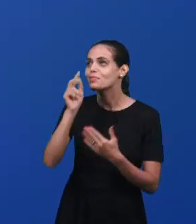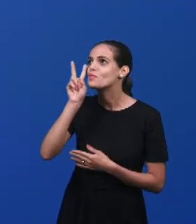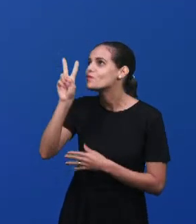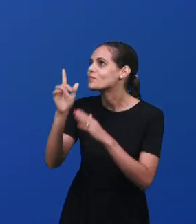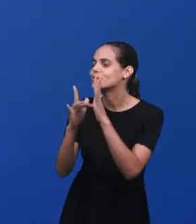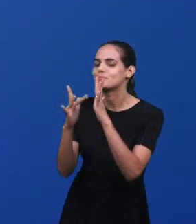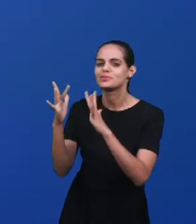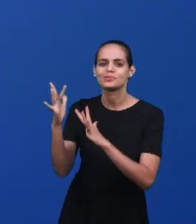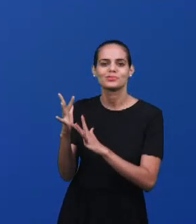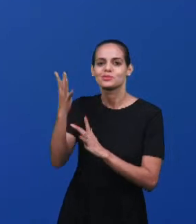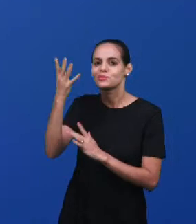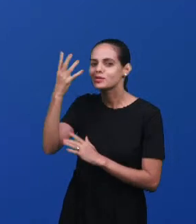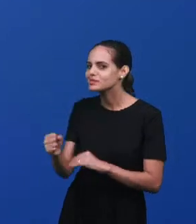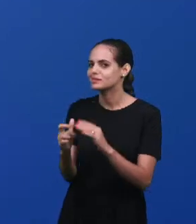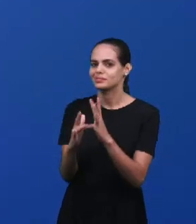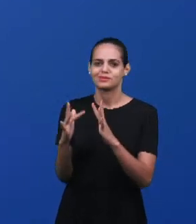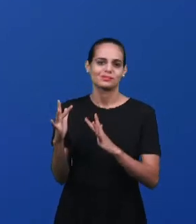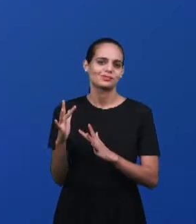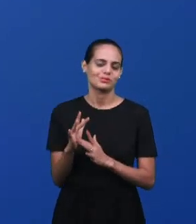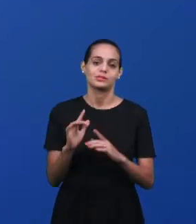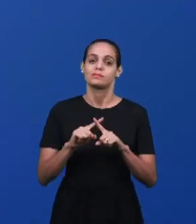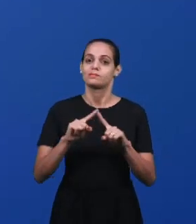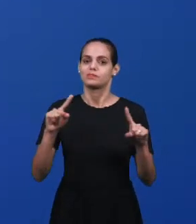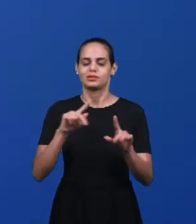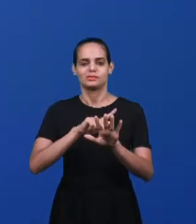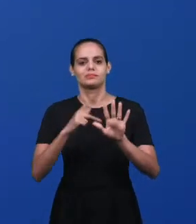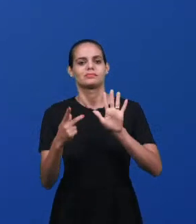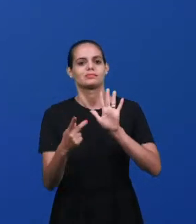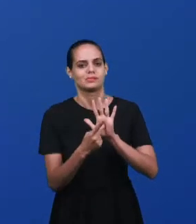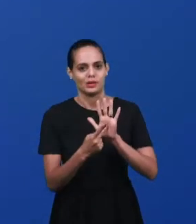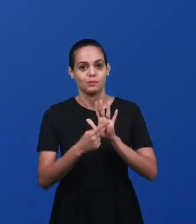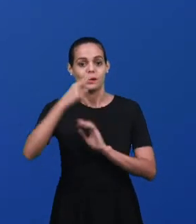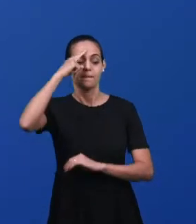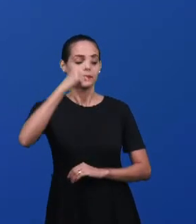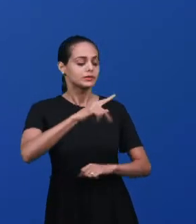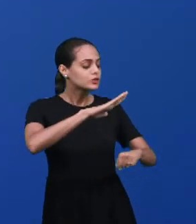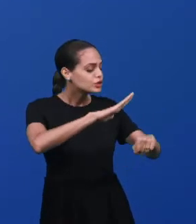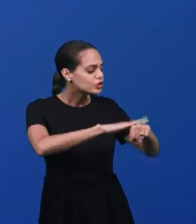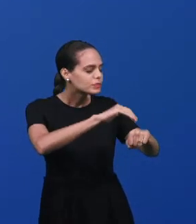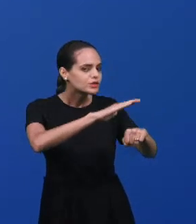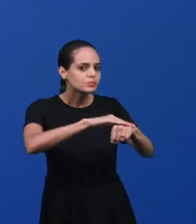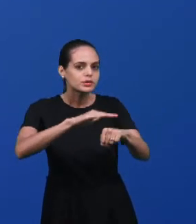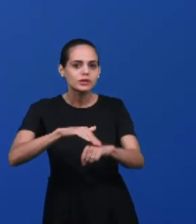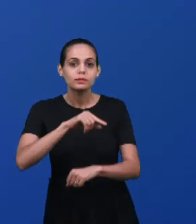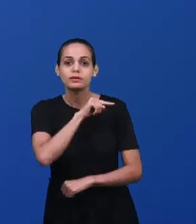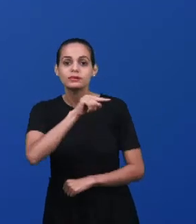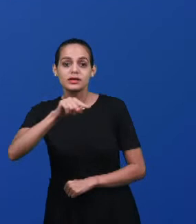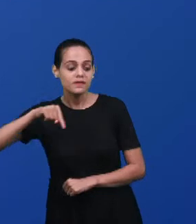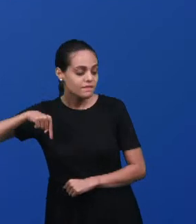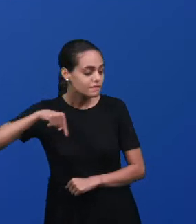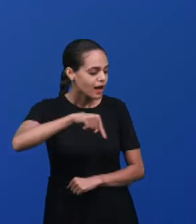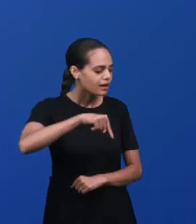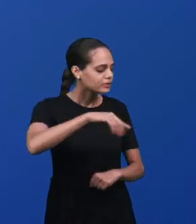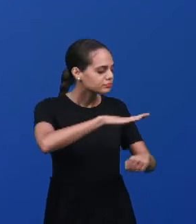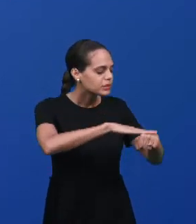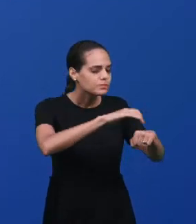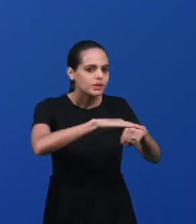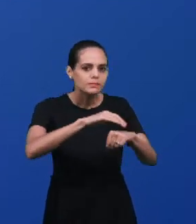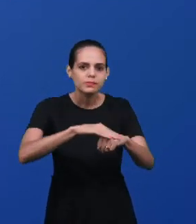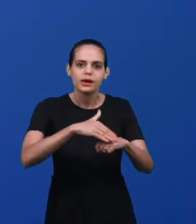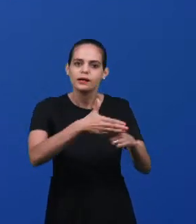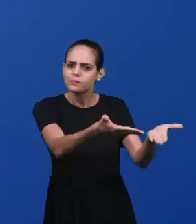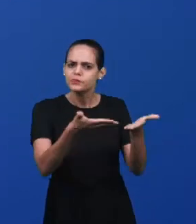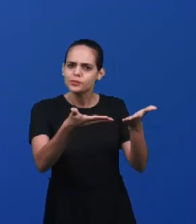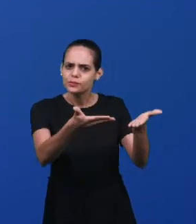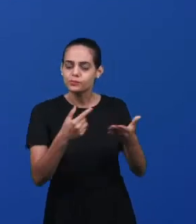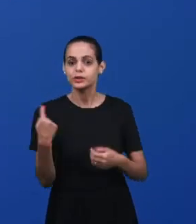na parábola, o Senhor está mandando chamar. E nós estamos aqui para chamar esse